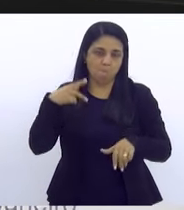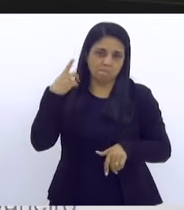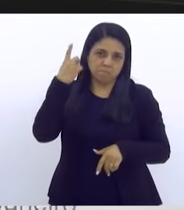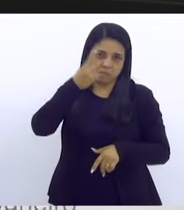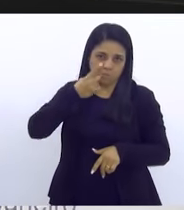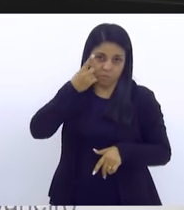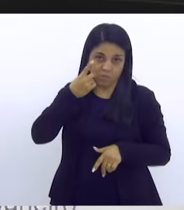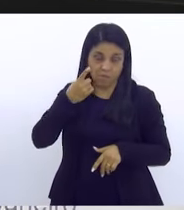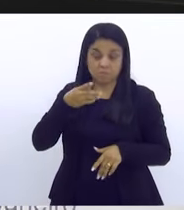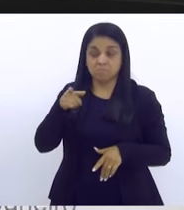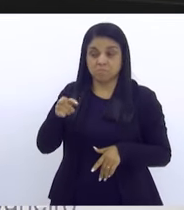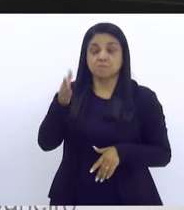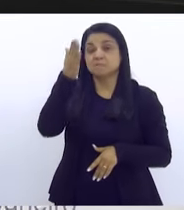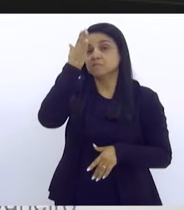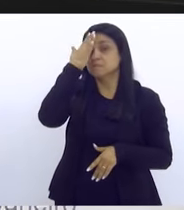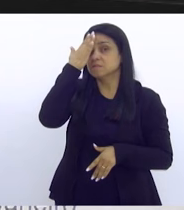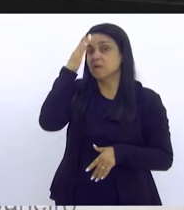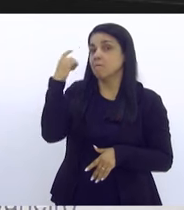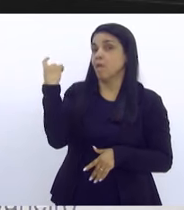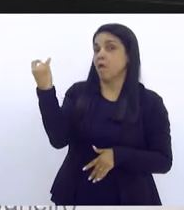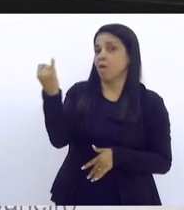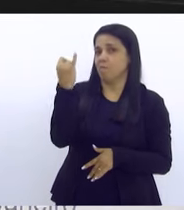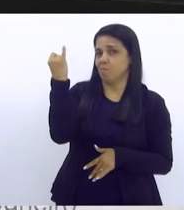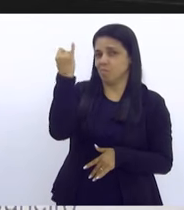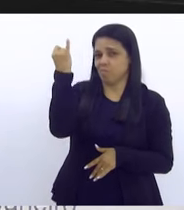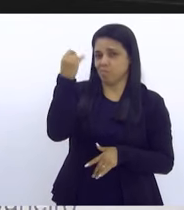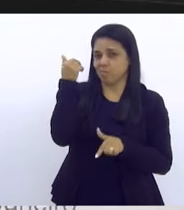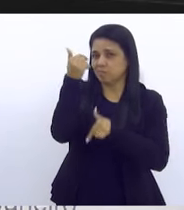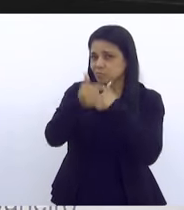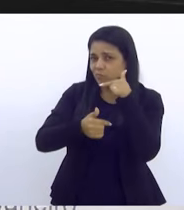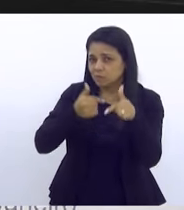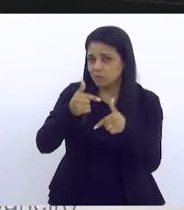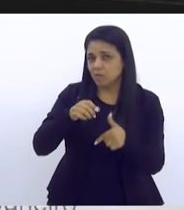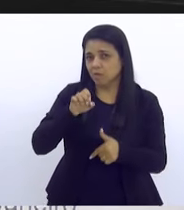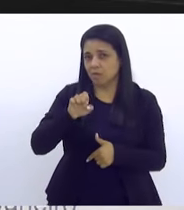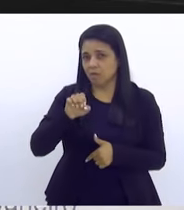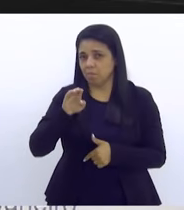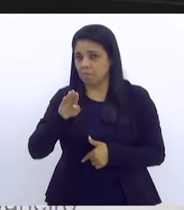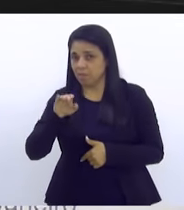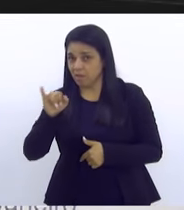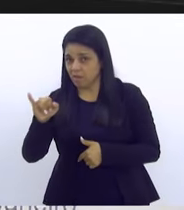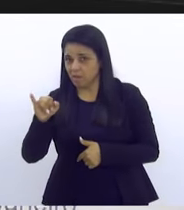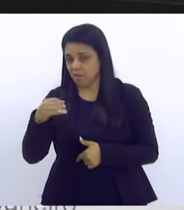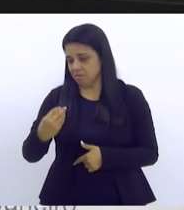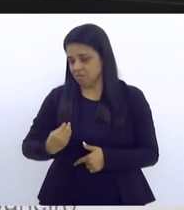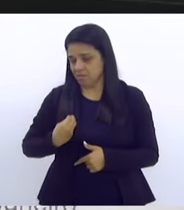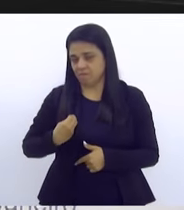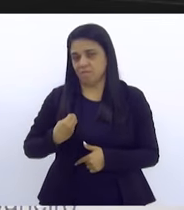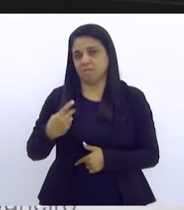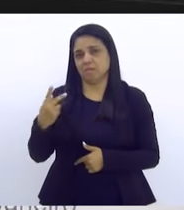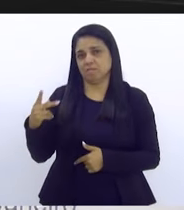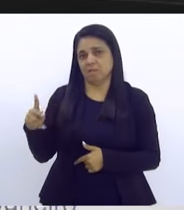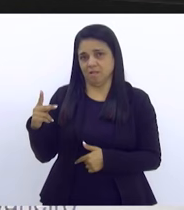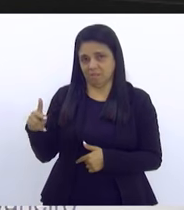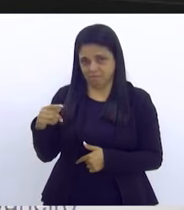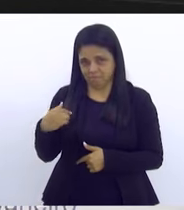a importância que todo o trabalho da EBI teve na vida dela. E